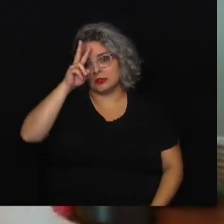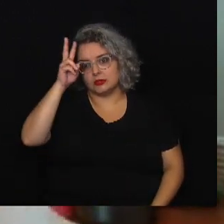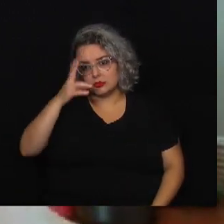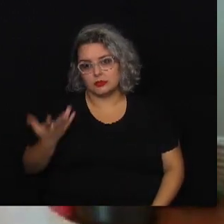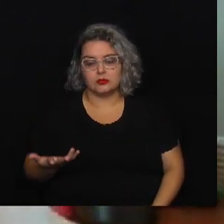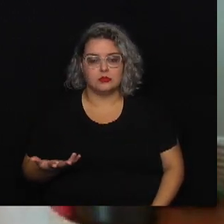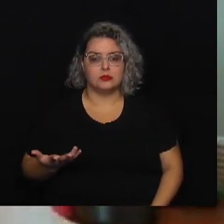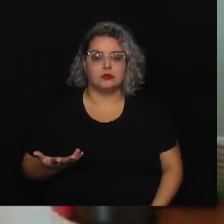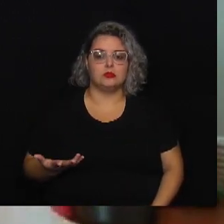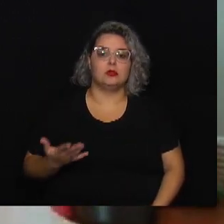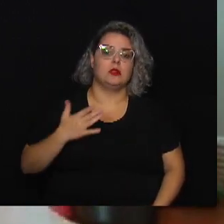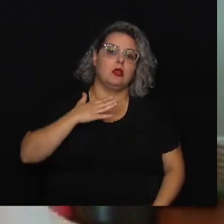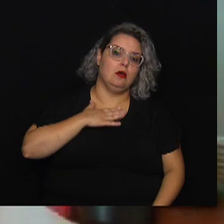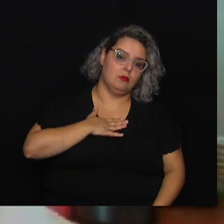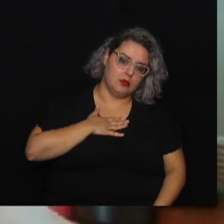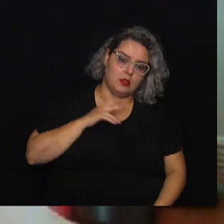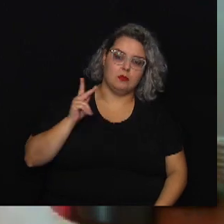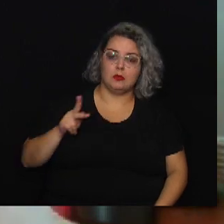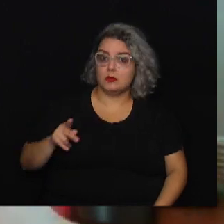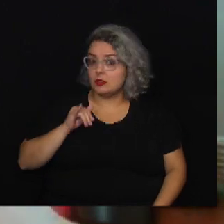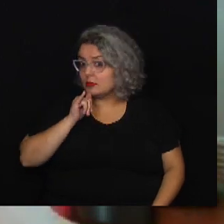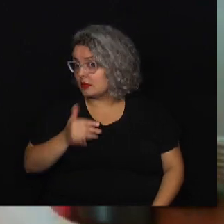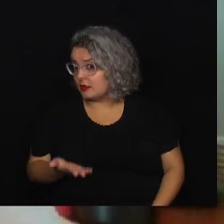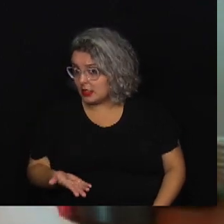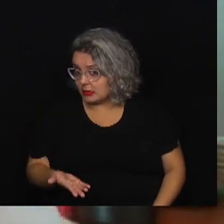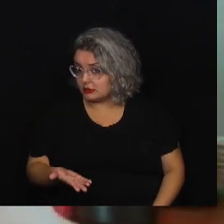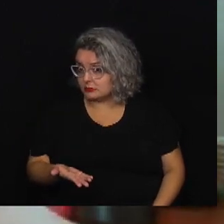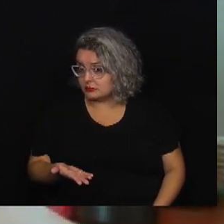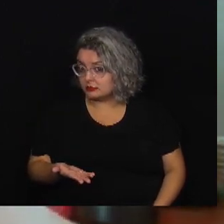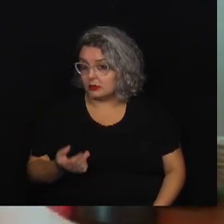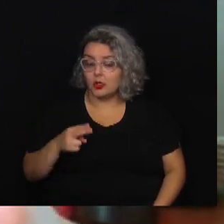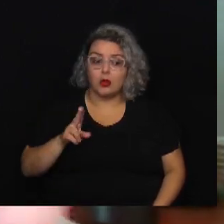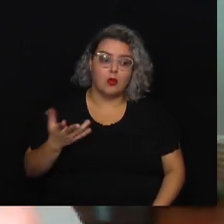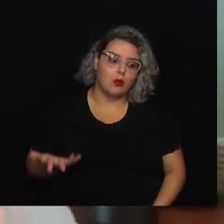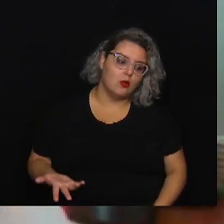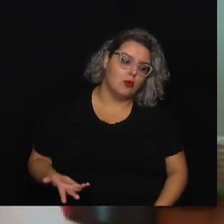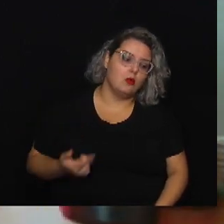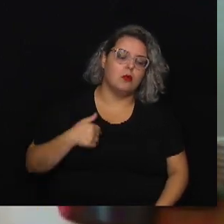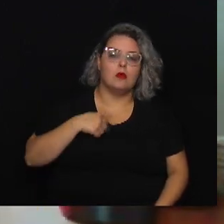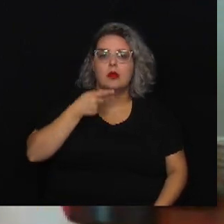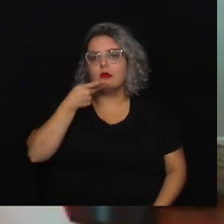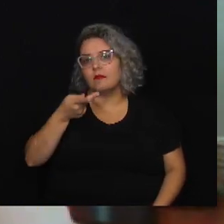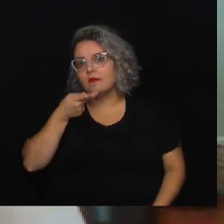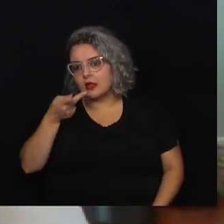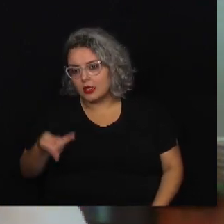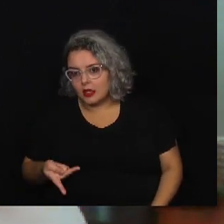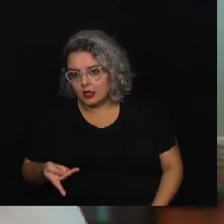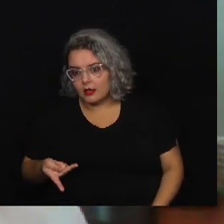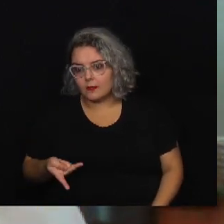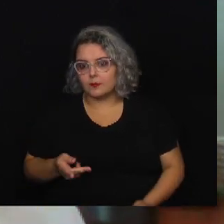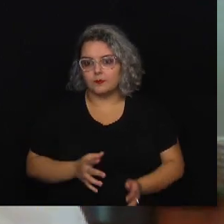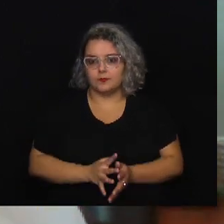minha professora conta, né? Ou eu vou insistir em